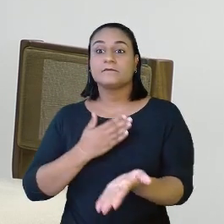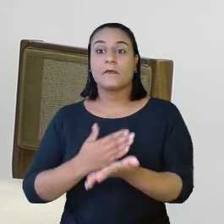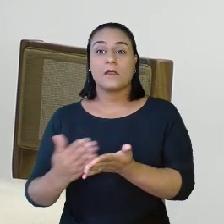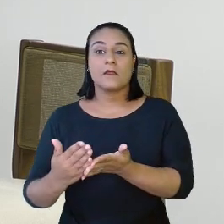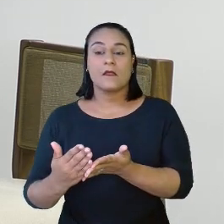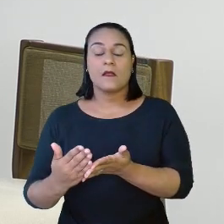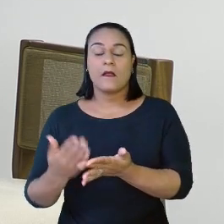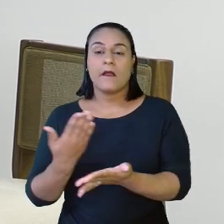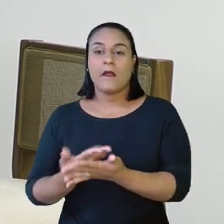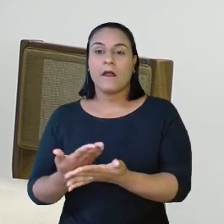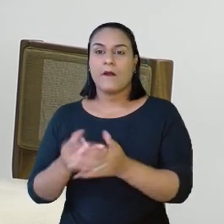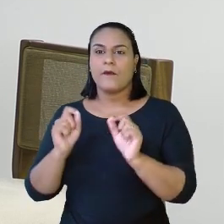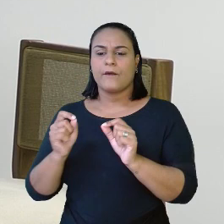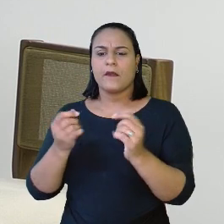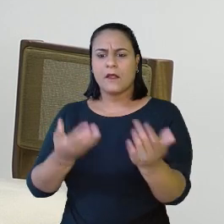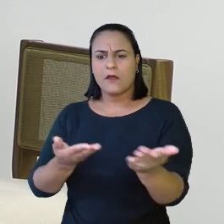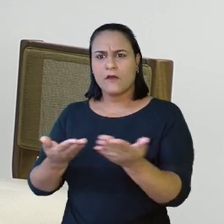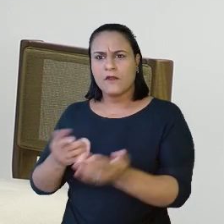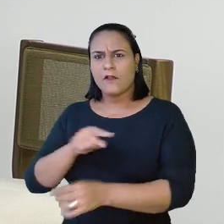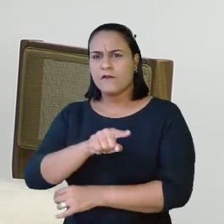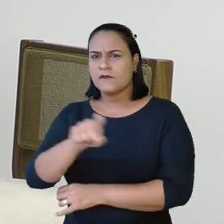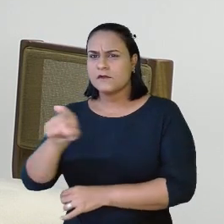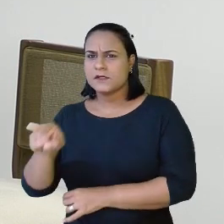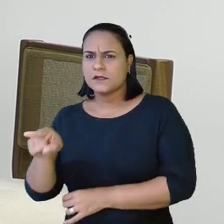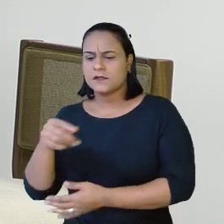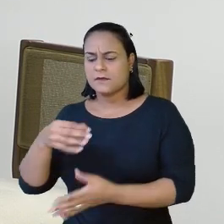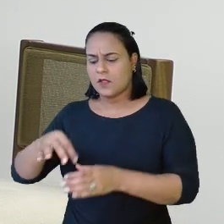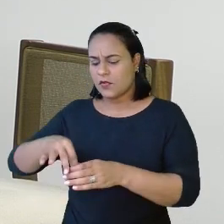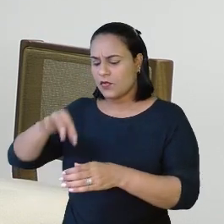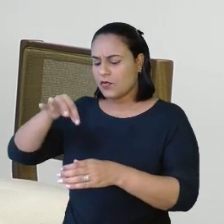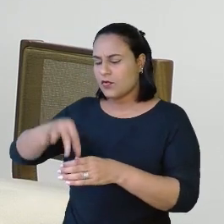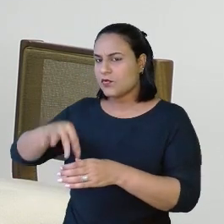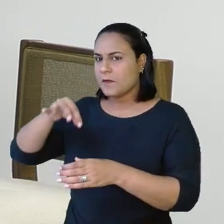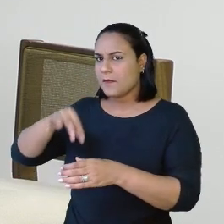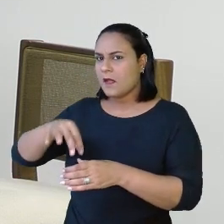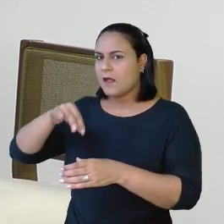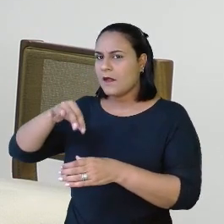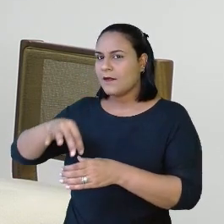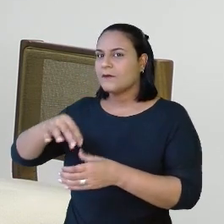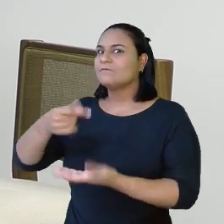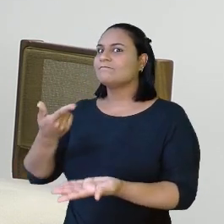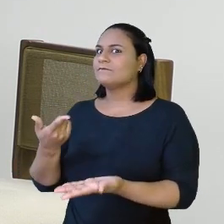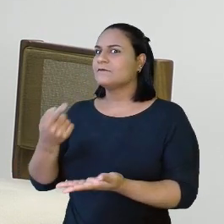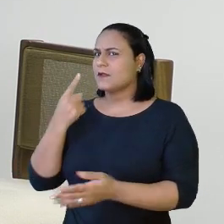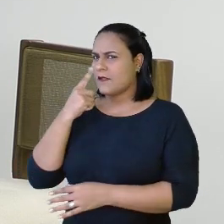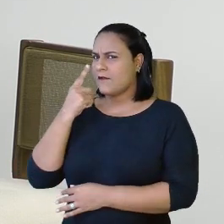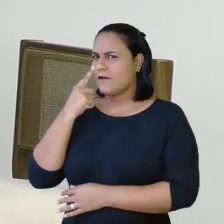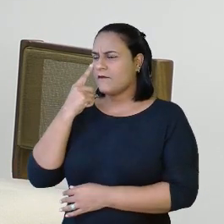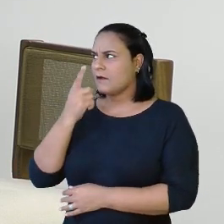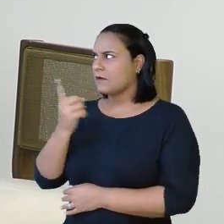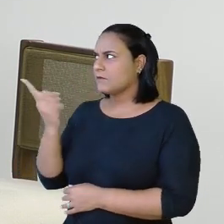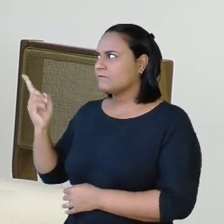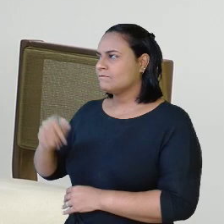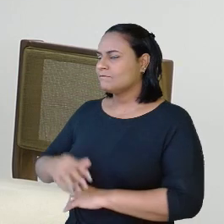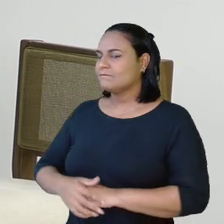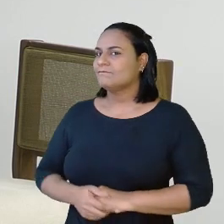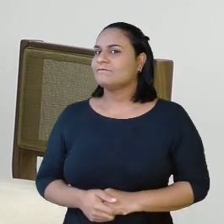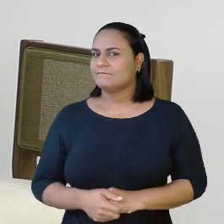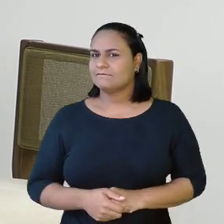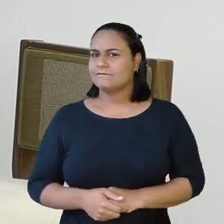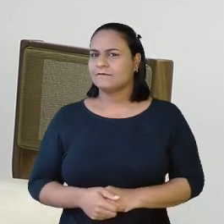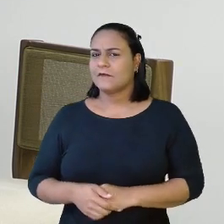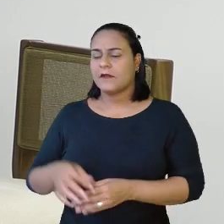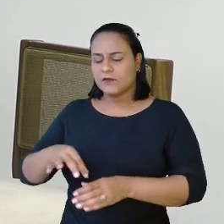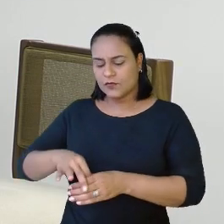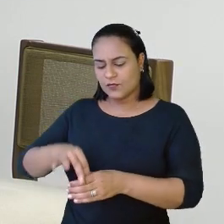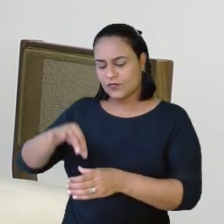aula convidando vocês para tomar um chá. Vocês viram aqui que eu trouxe a minha xícarazinha, né? E aí a gente vai tomar